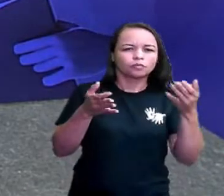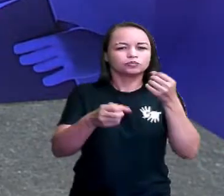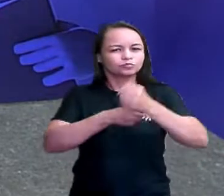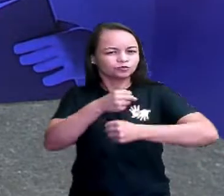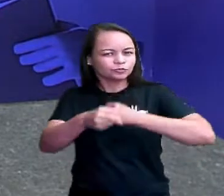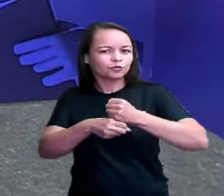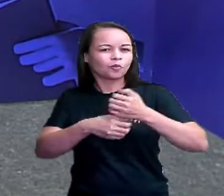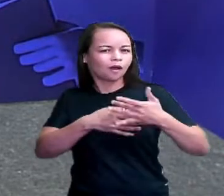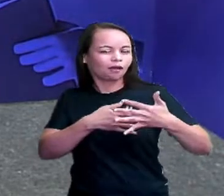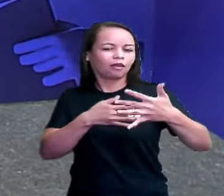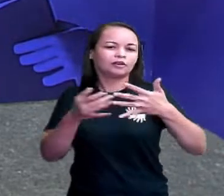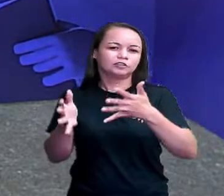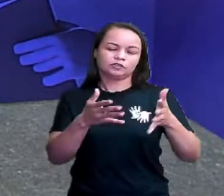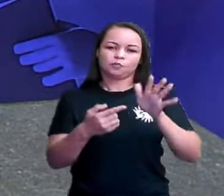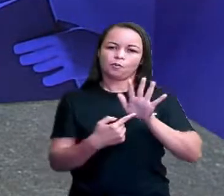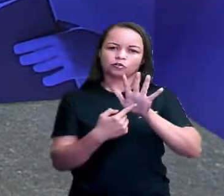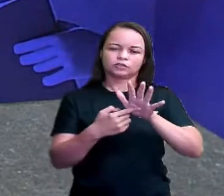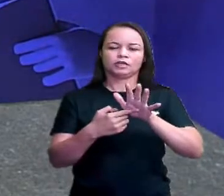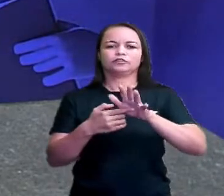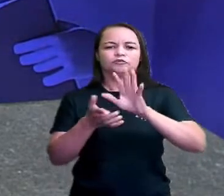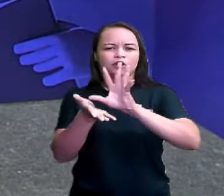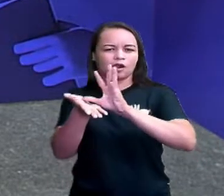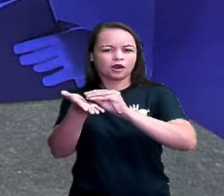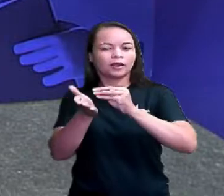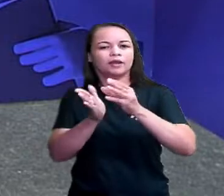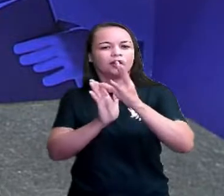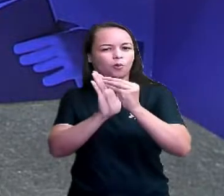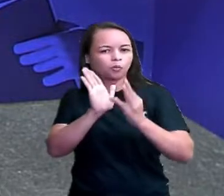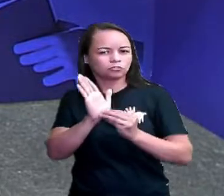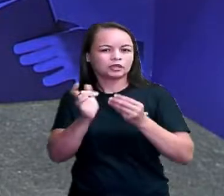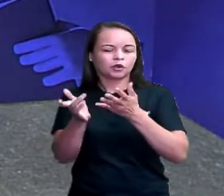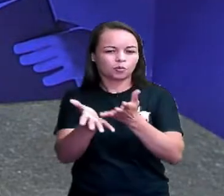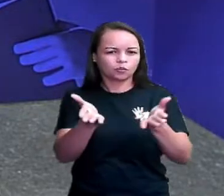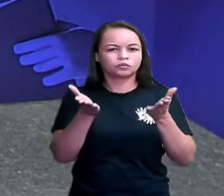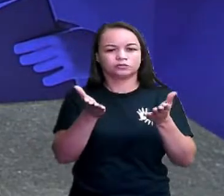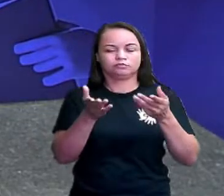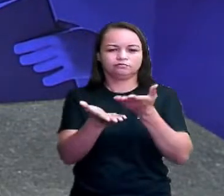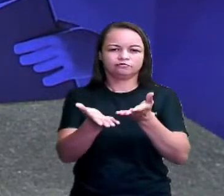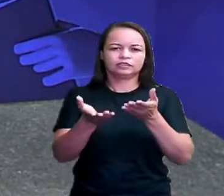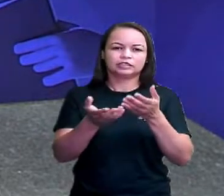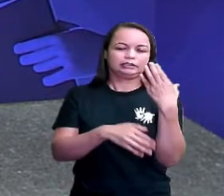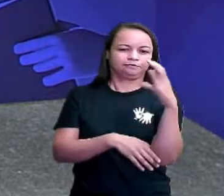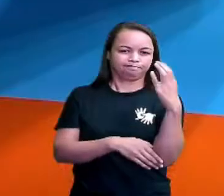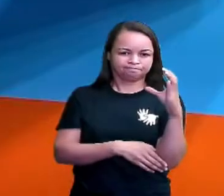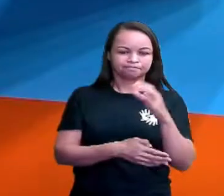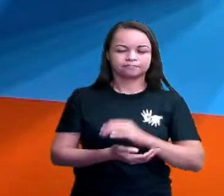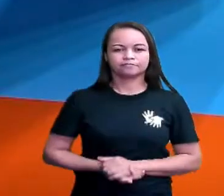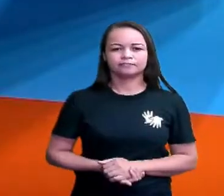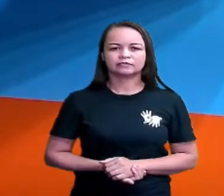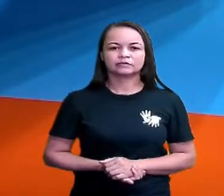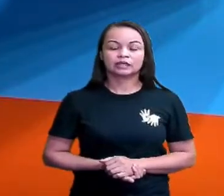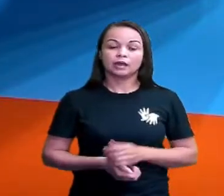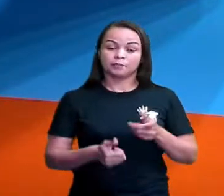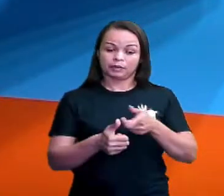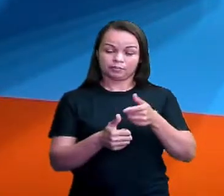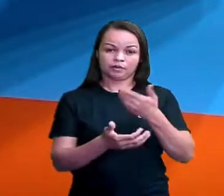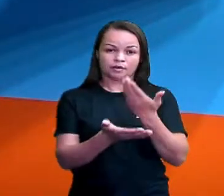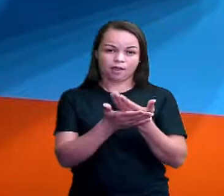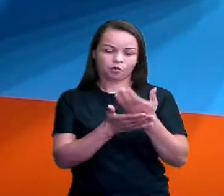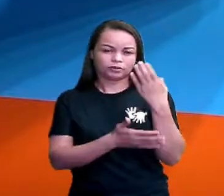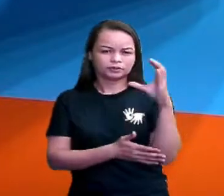muito interessantes a respeito das ciências da natureza. Para essa nossa primeira aula de ciências, eu quis trazer um